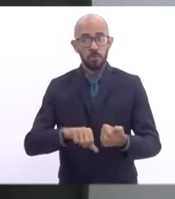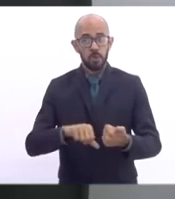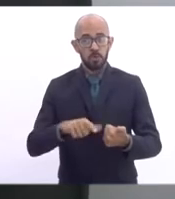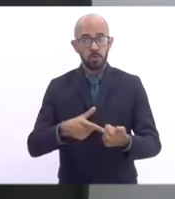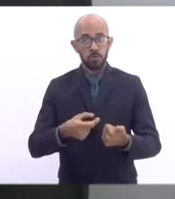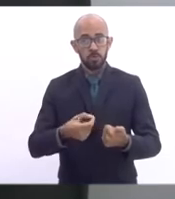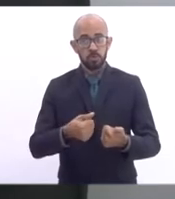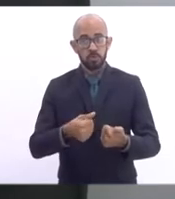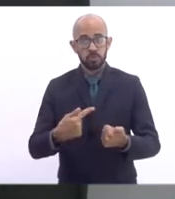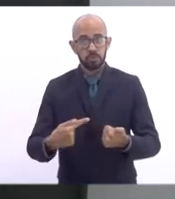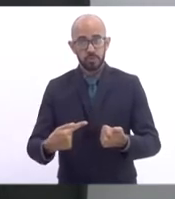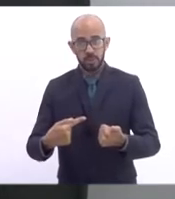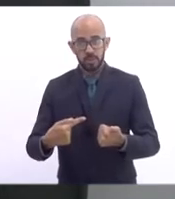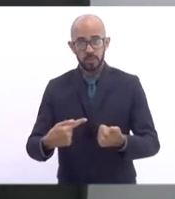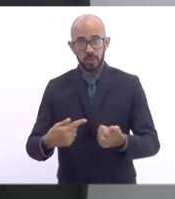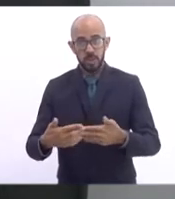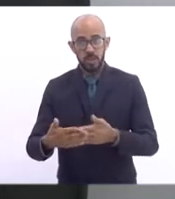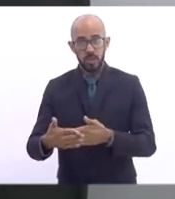2017